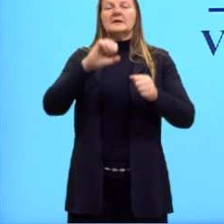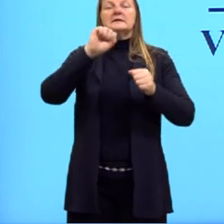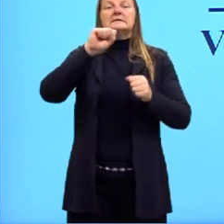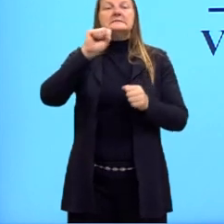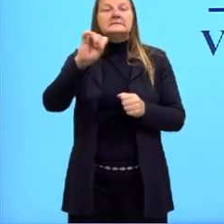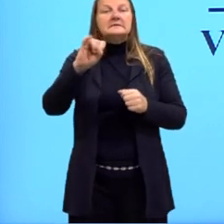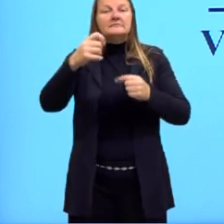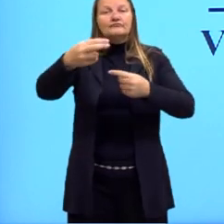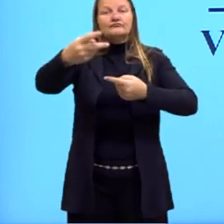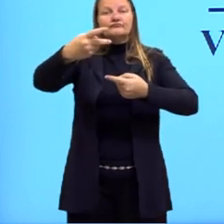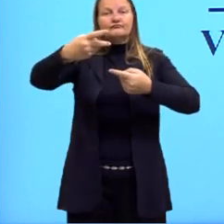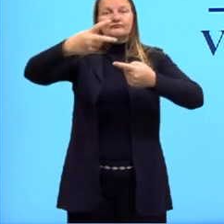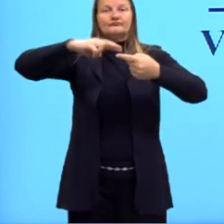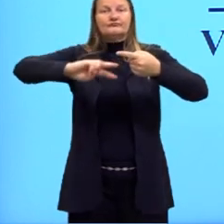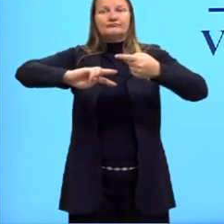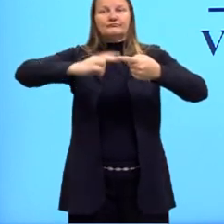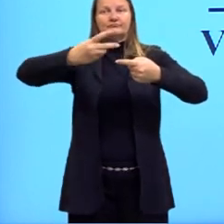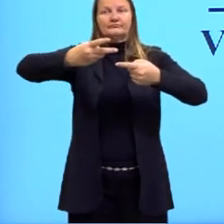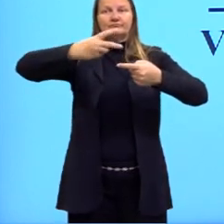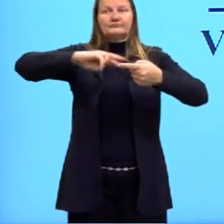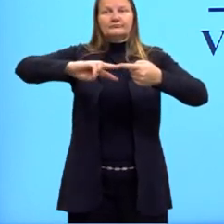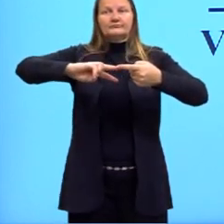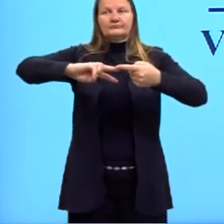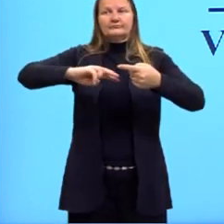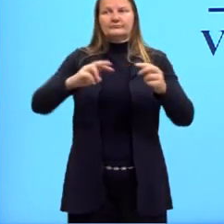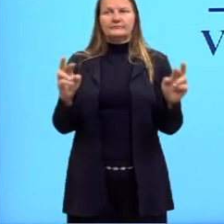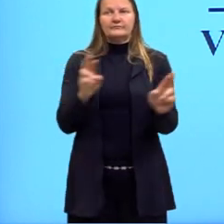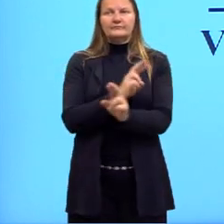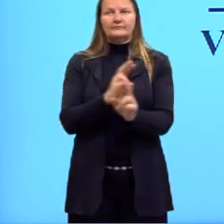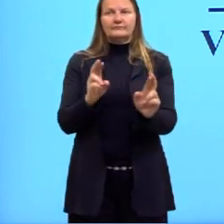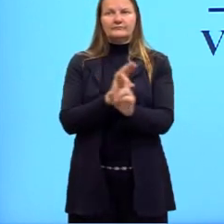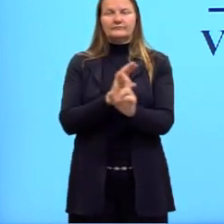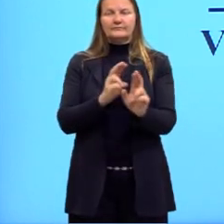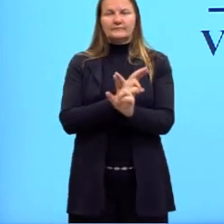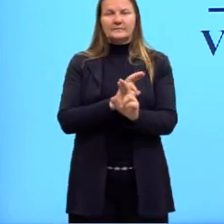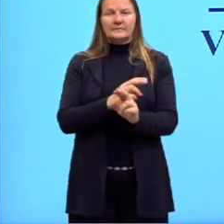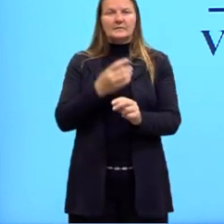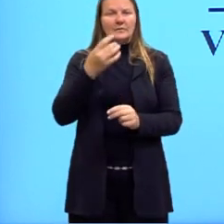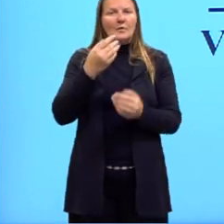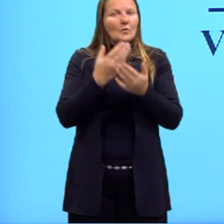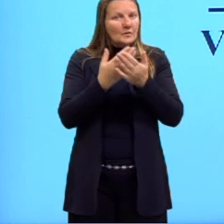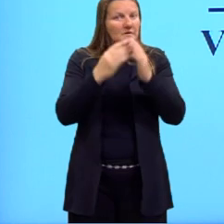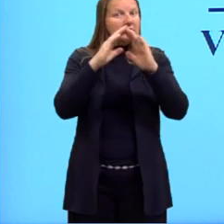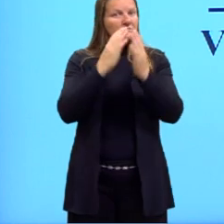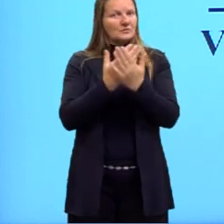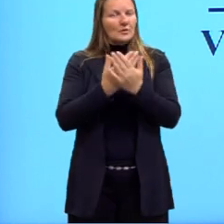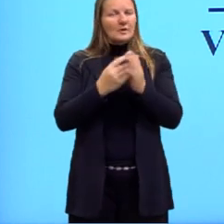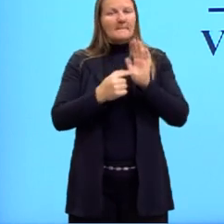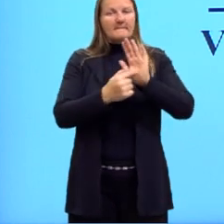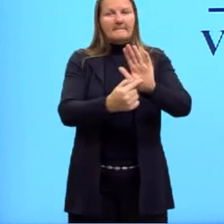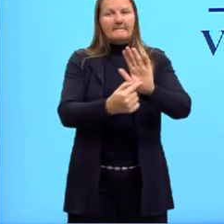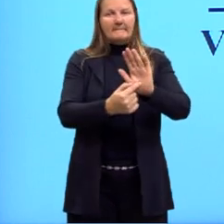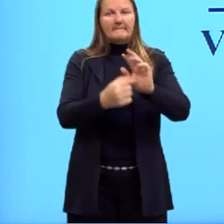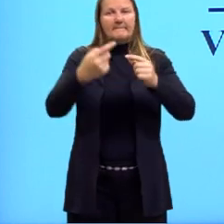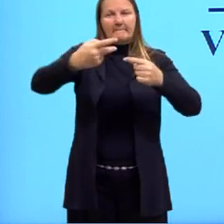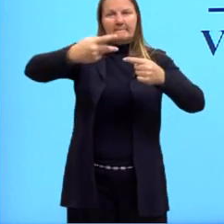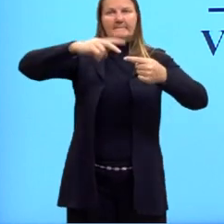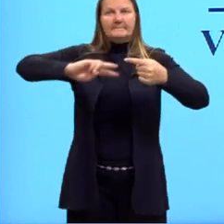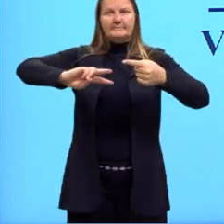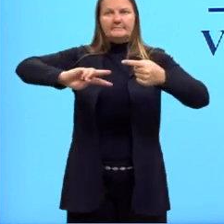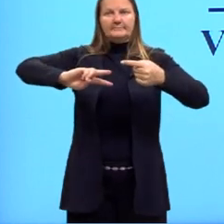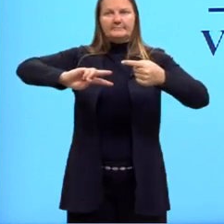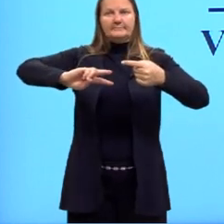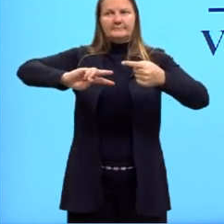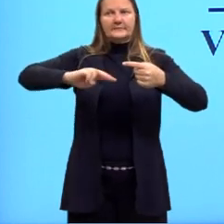inverter né já se eu já fiz é invertido talvez essa relação que vocês tenham visto mais na escola tá ela já tá invertida